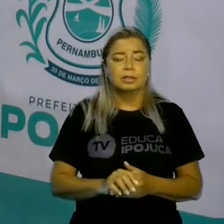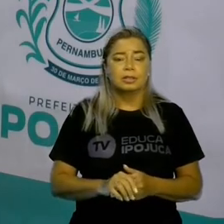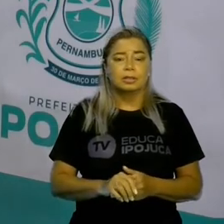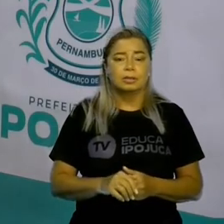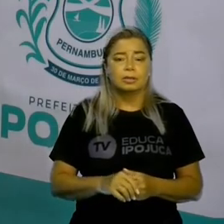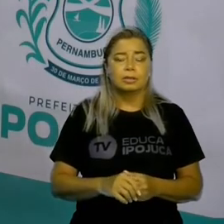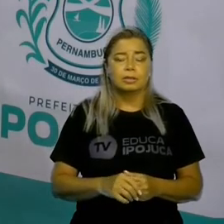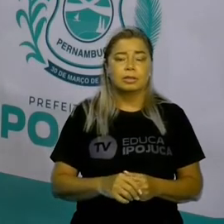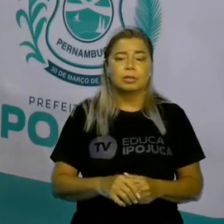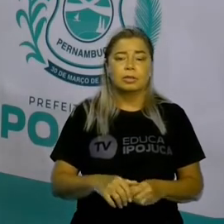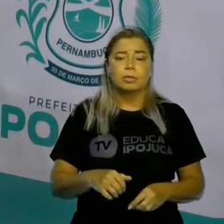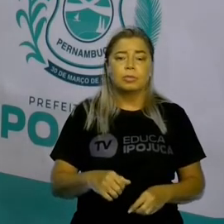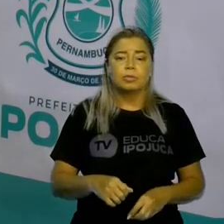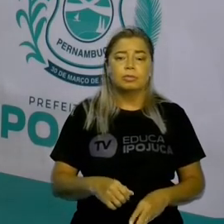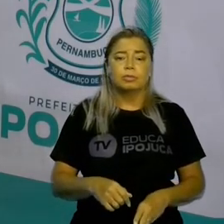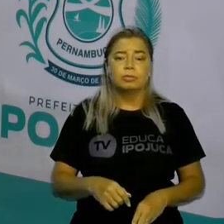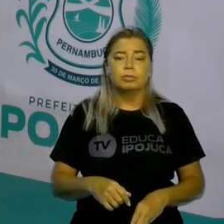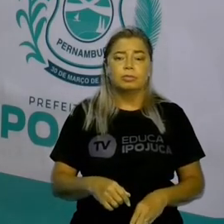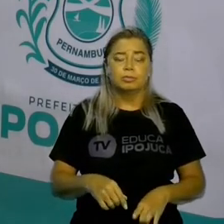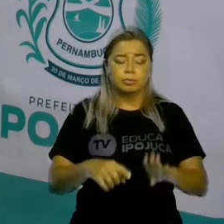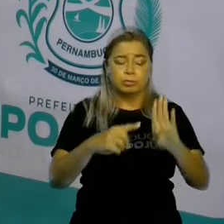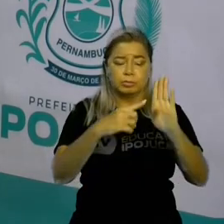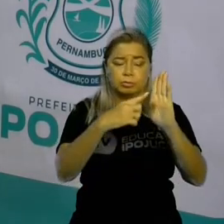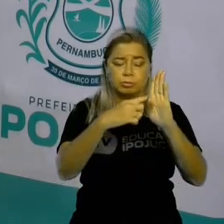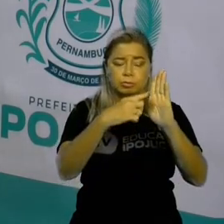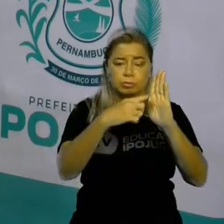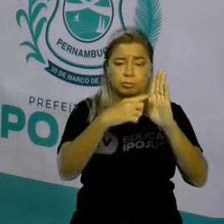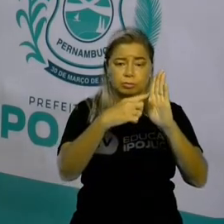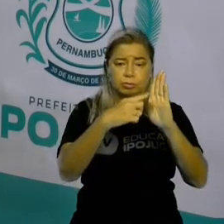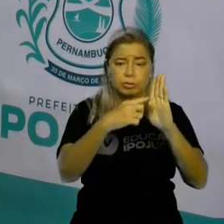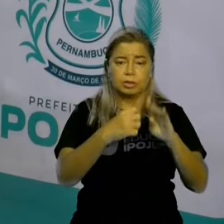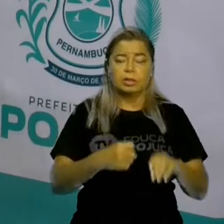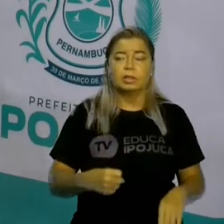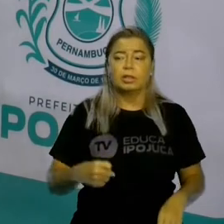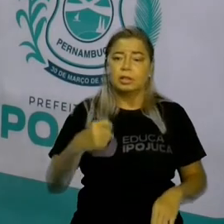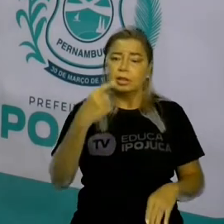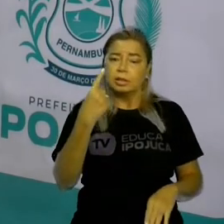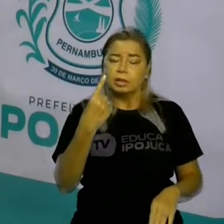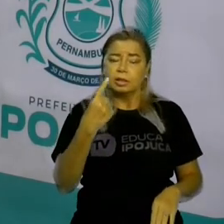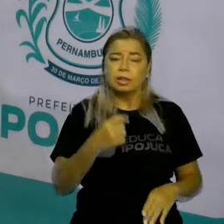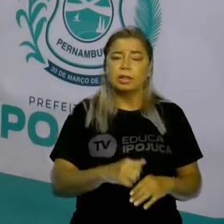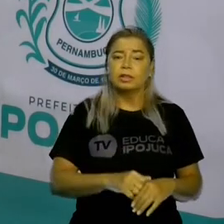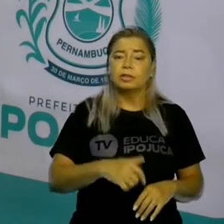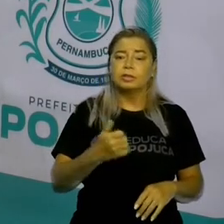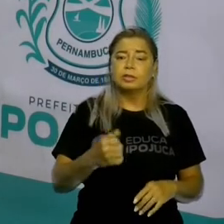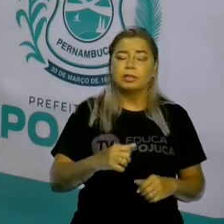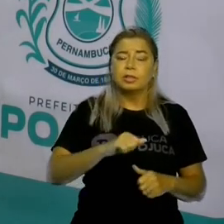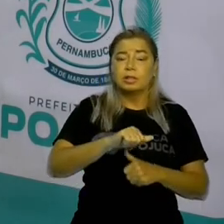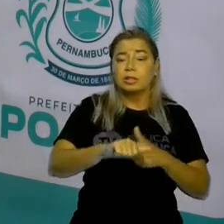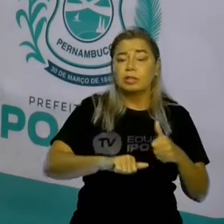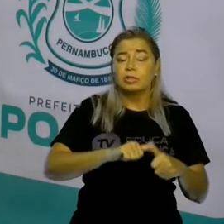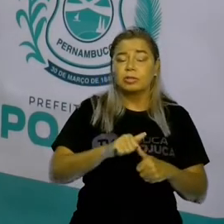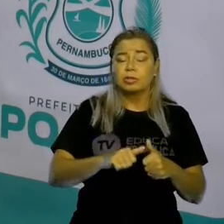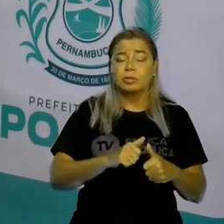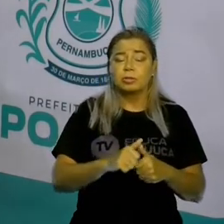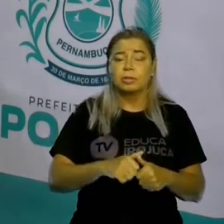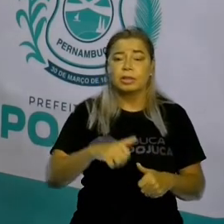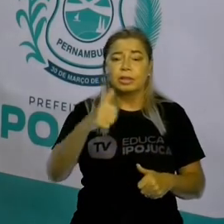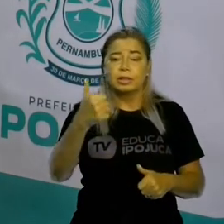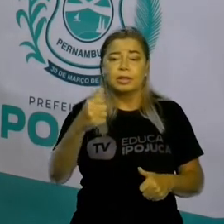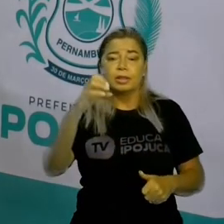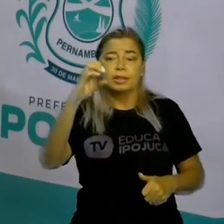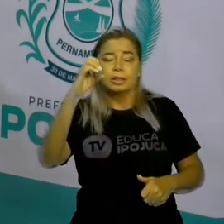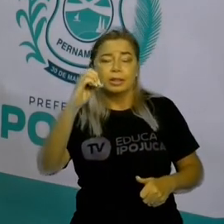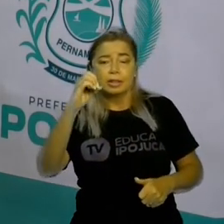uma unidade de milhar viram 10 centenas. Pois é. Se vira 10 centenas, com uma que nós já tínhamos, ficamos